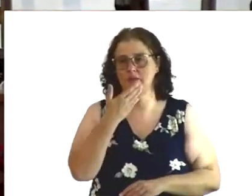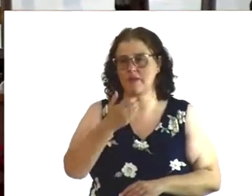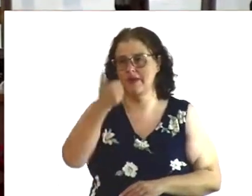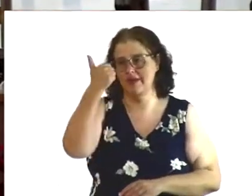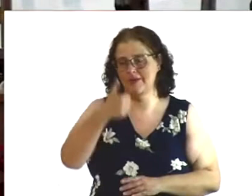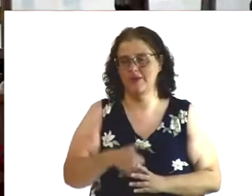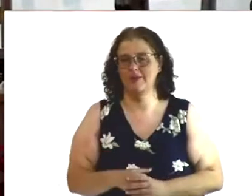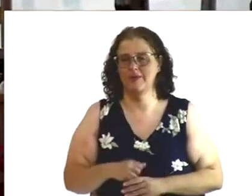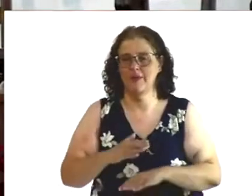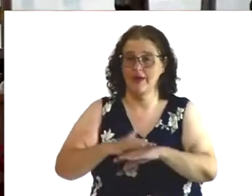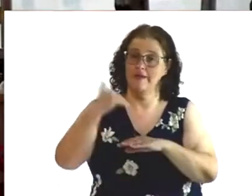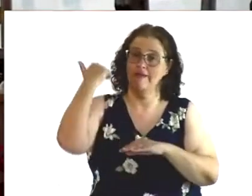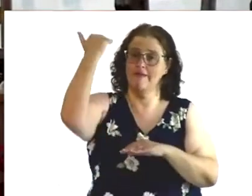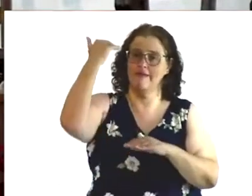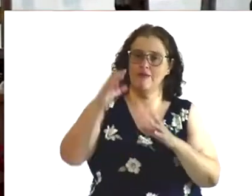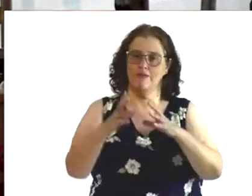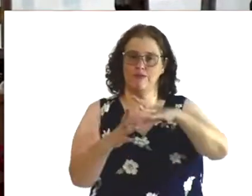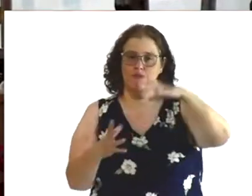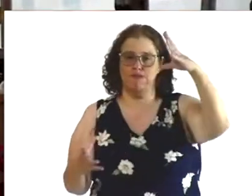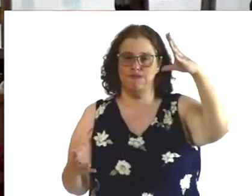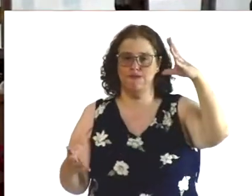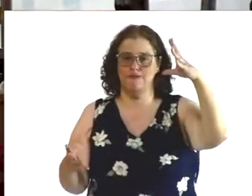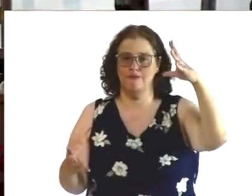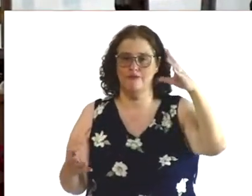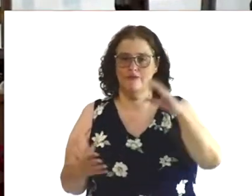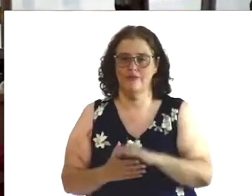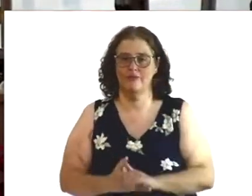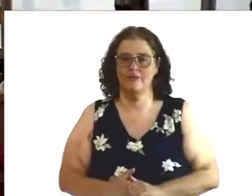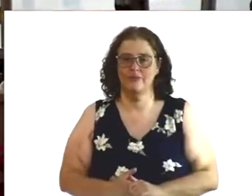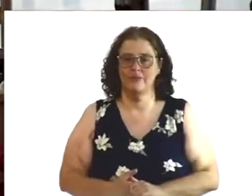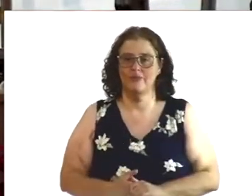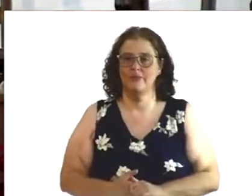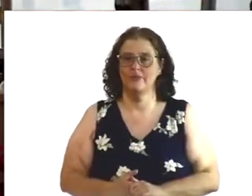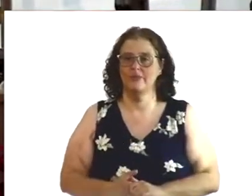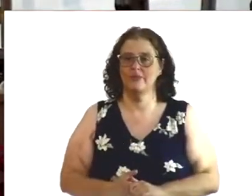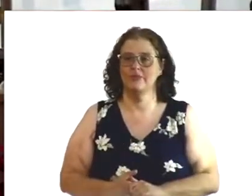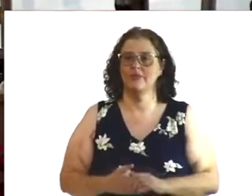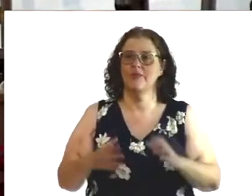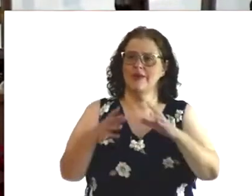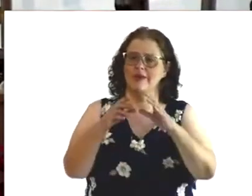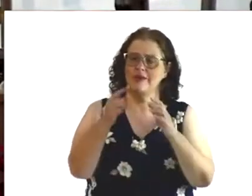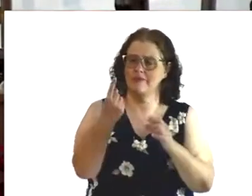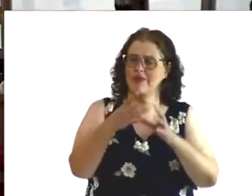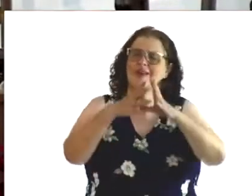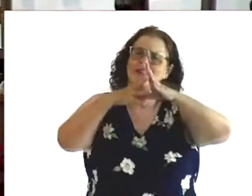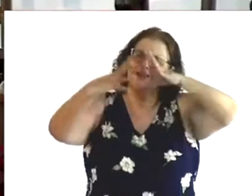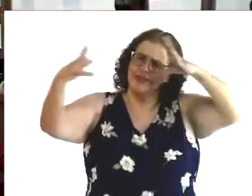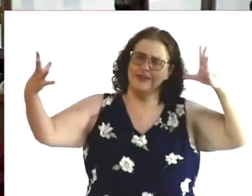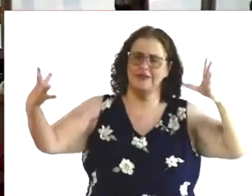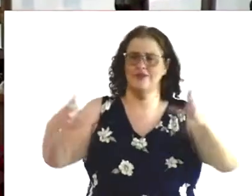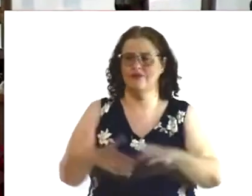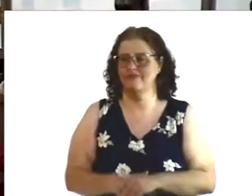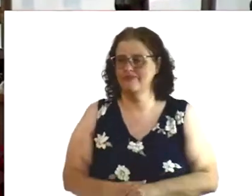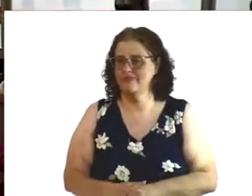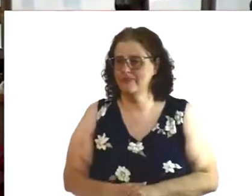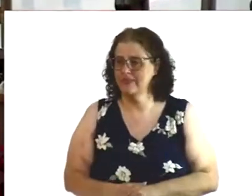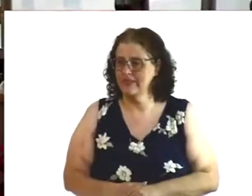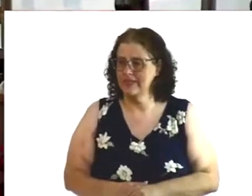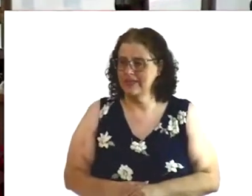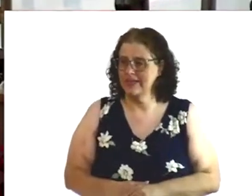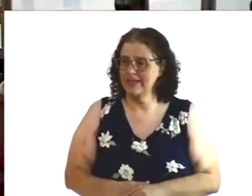todas, muitas estrelas, mas uma grande estrela. Faça esse desenho